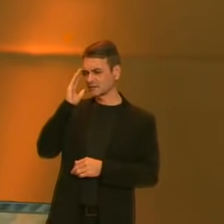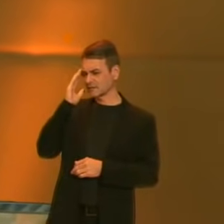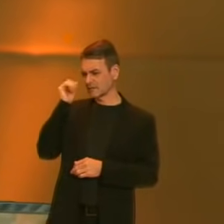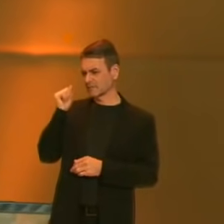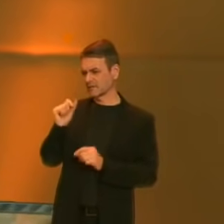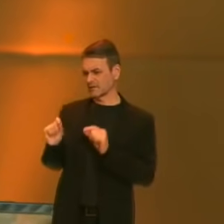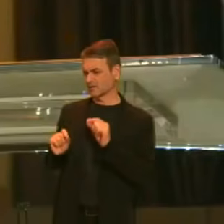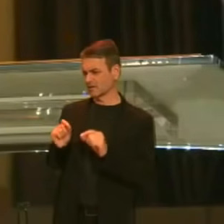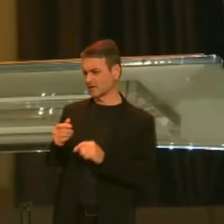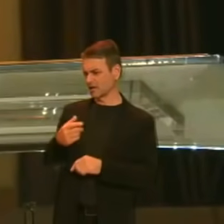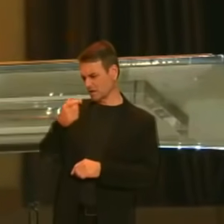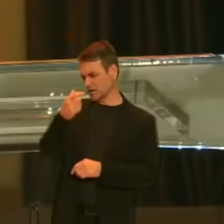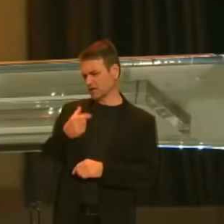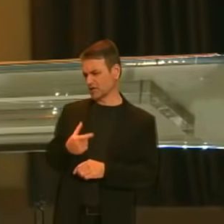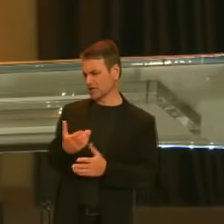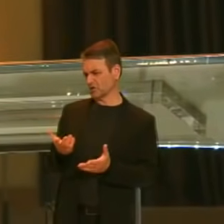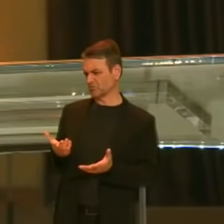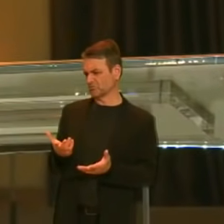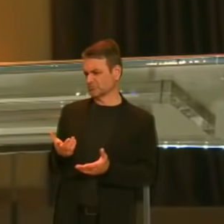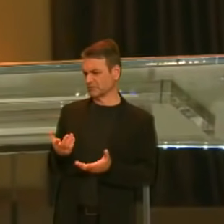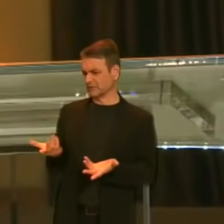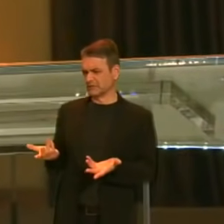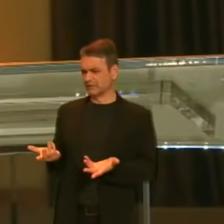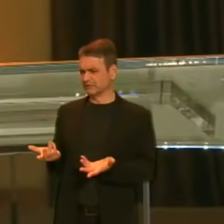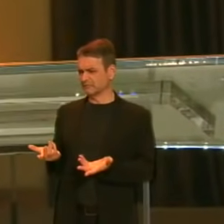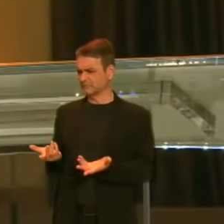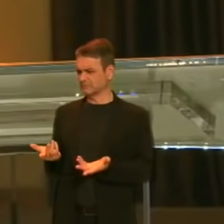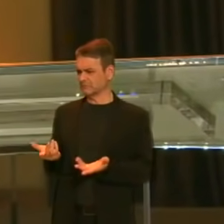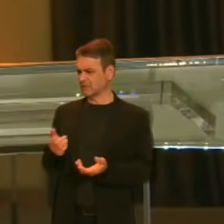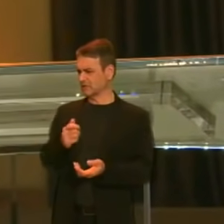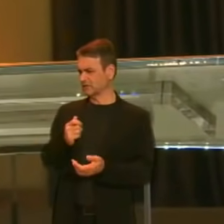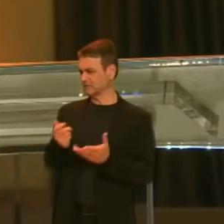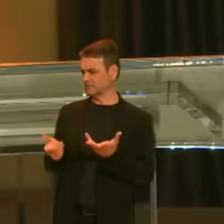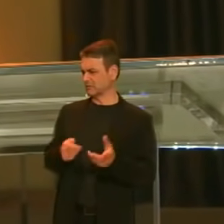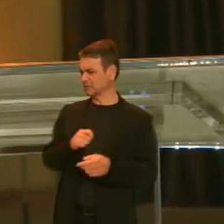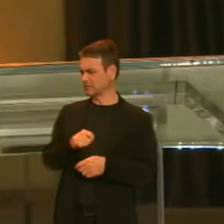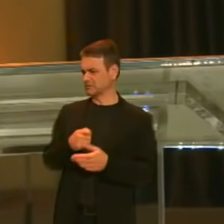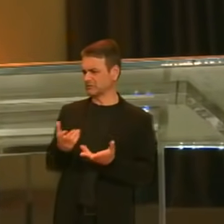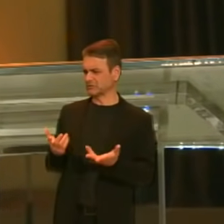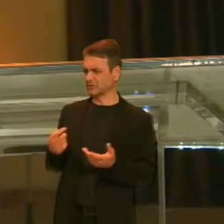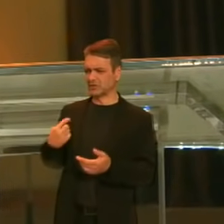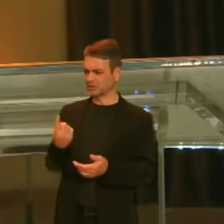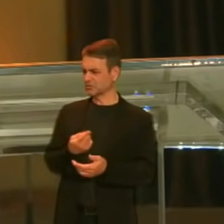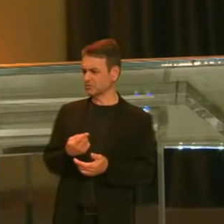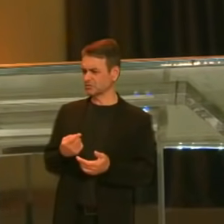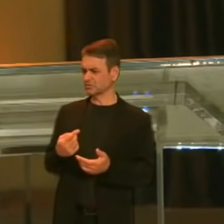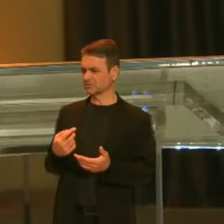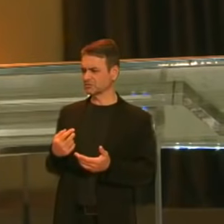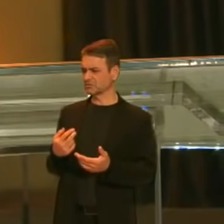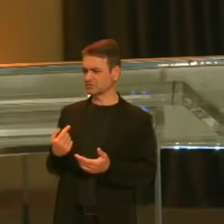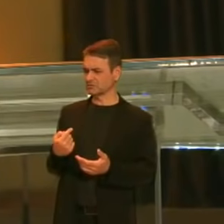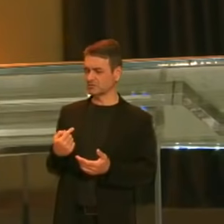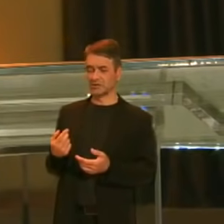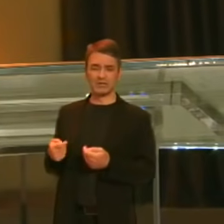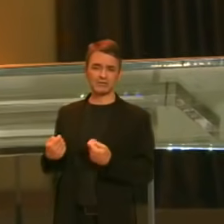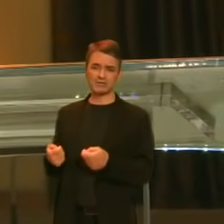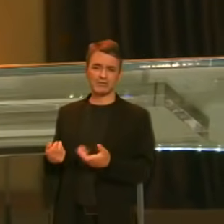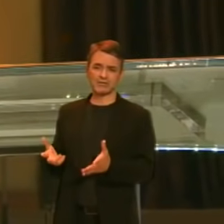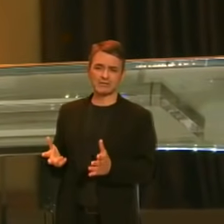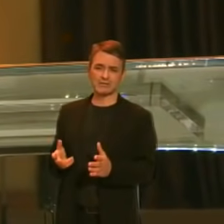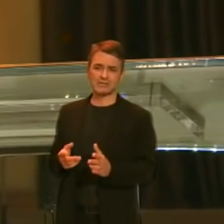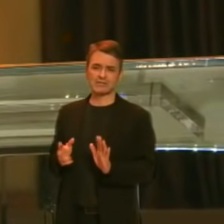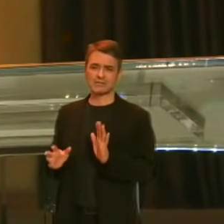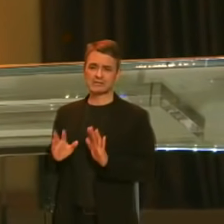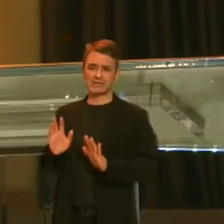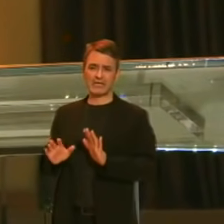se sou ou não sou radical, porque todos nós somos radicais em alguma coisa. O importante